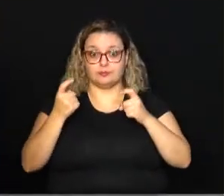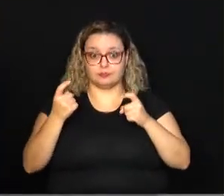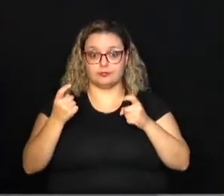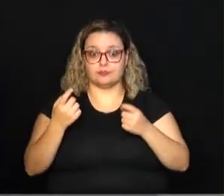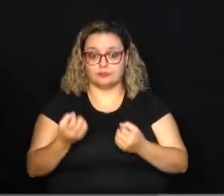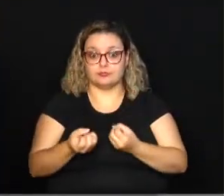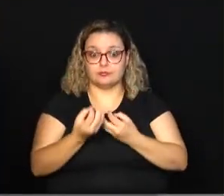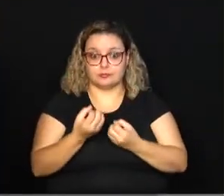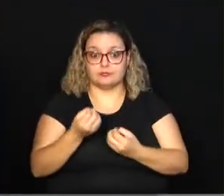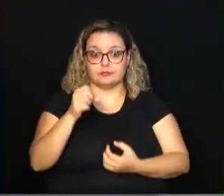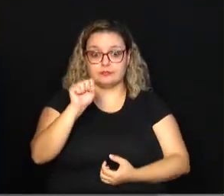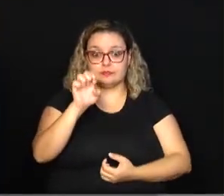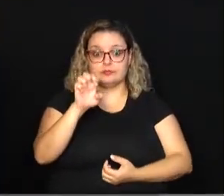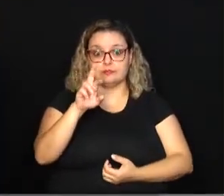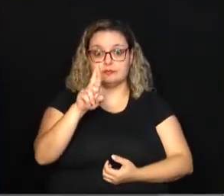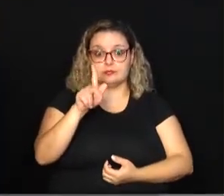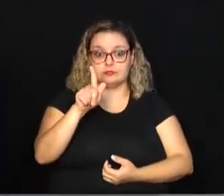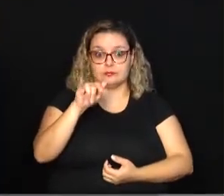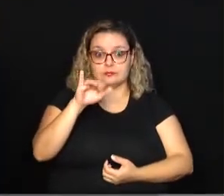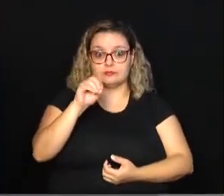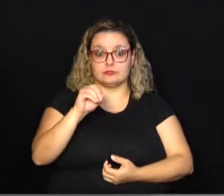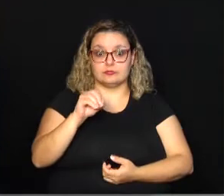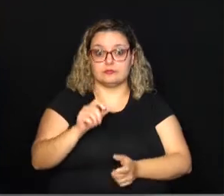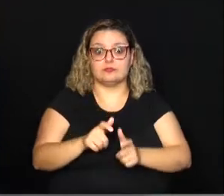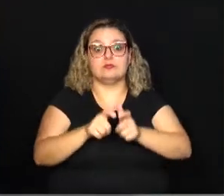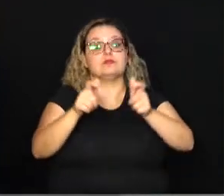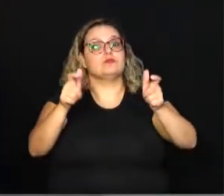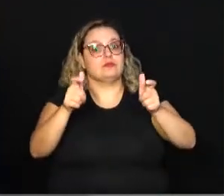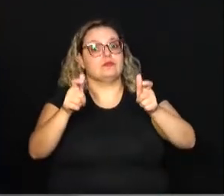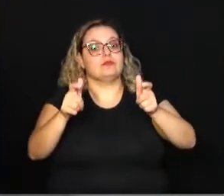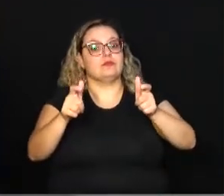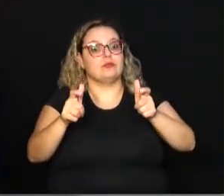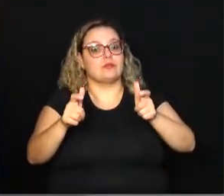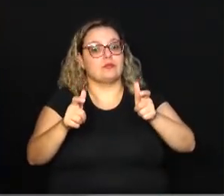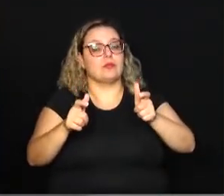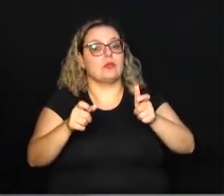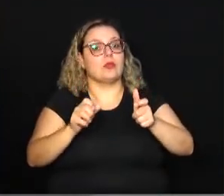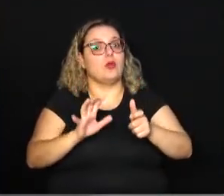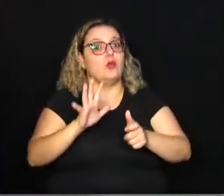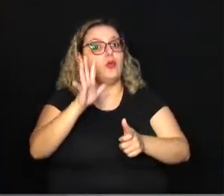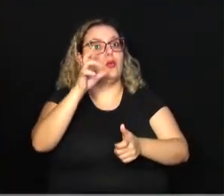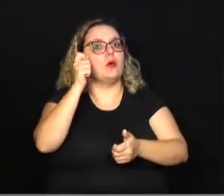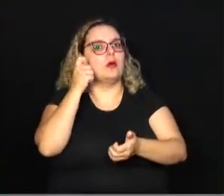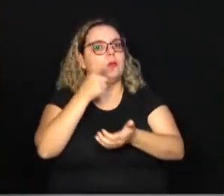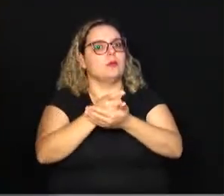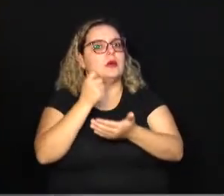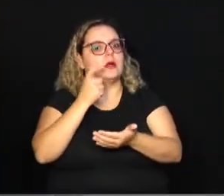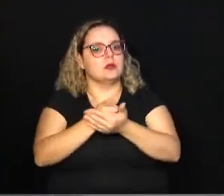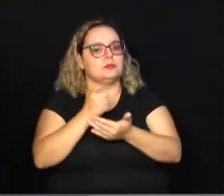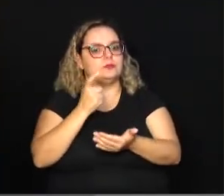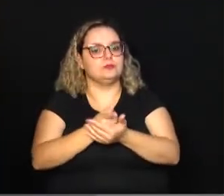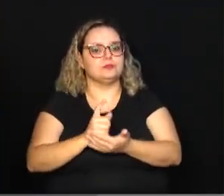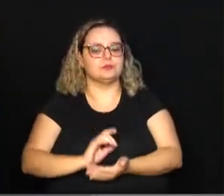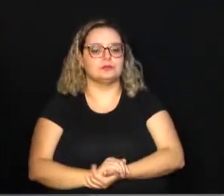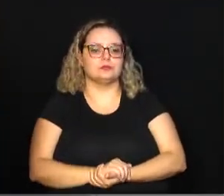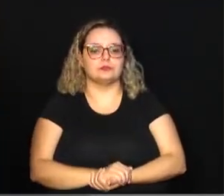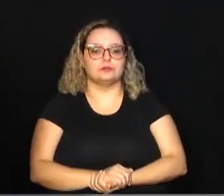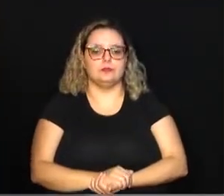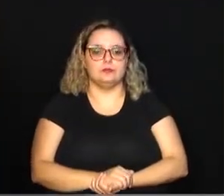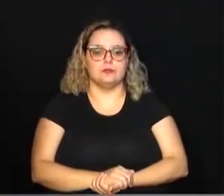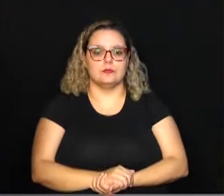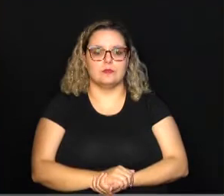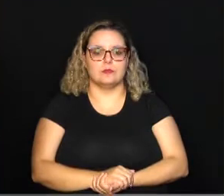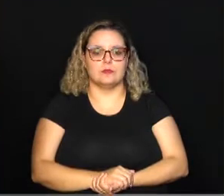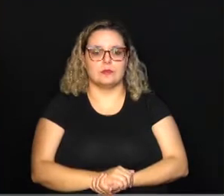Dr. Sérgio nos trouxe, da majoração, da inflação desse insumo. Eu acho que nós